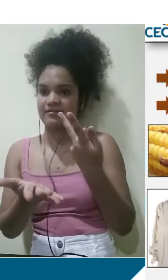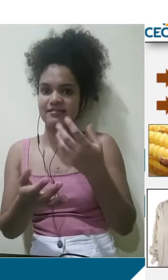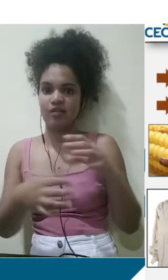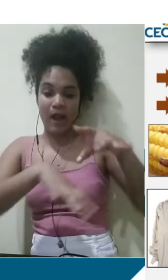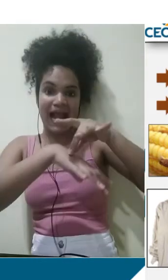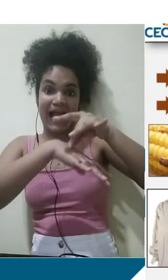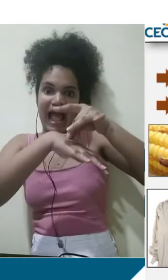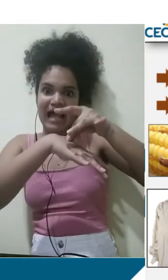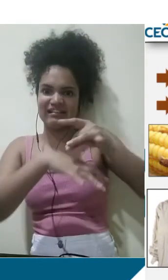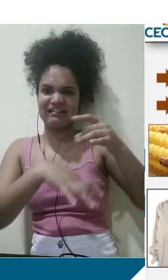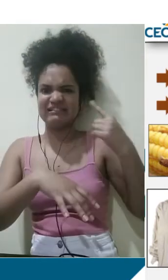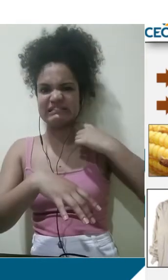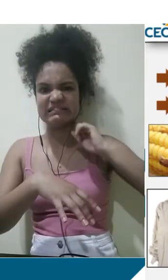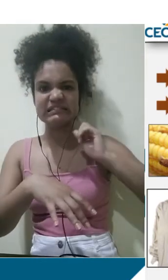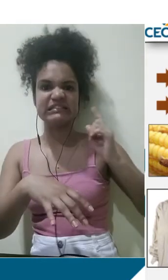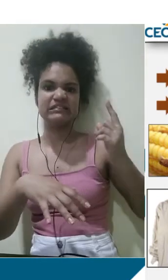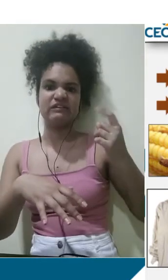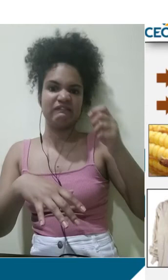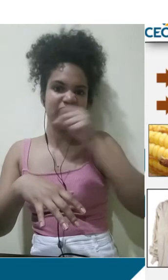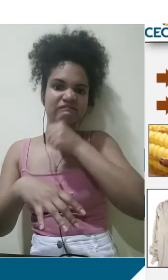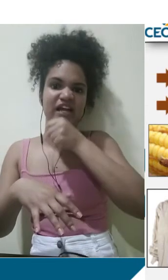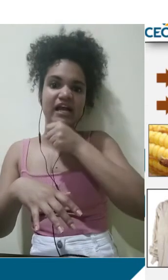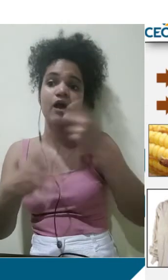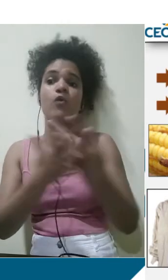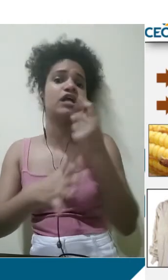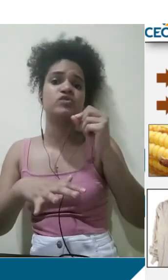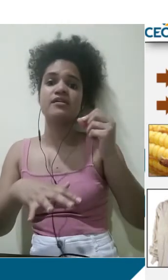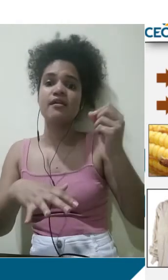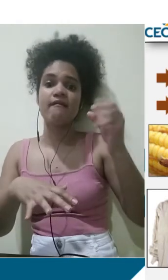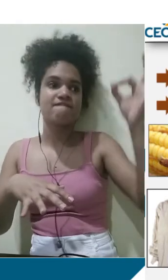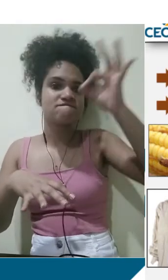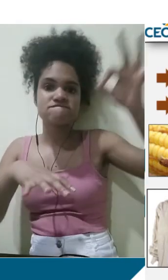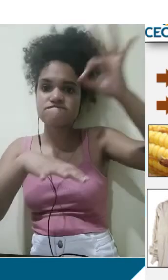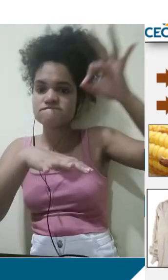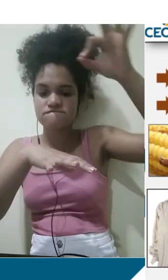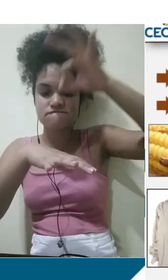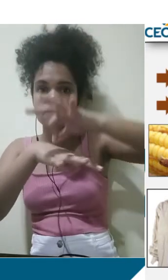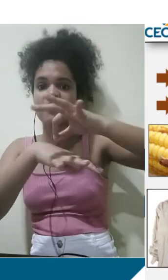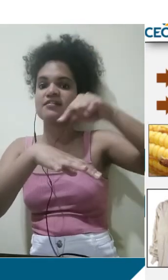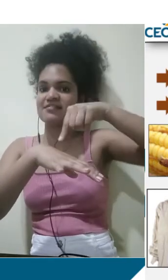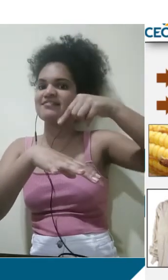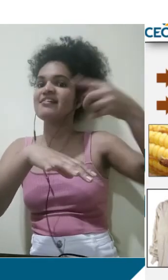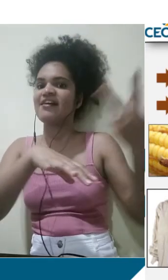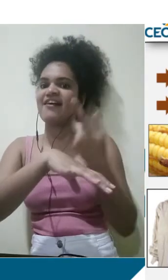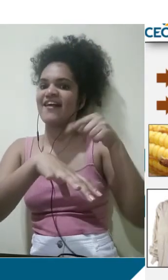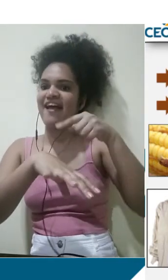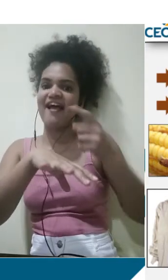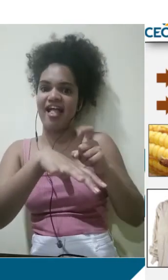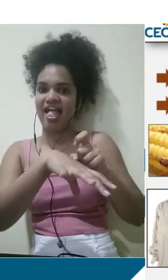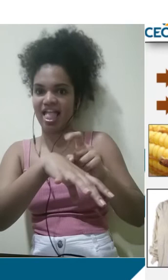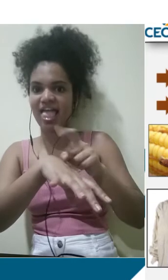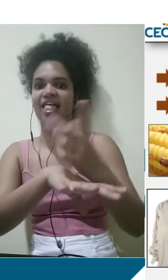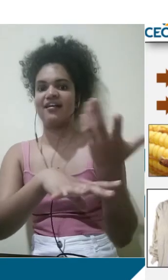em putrefação, por exemplo, faziam parte do ciclo de vida das moscas. A ideia geral por trás desse experimento